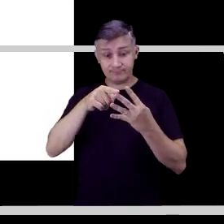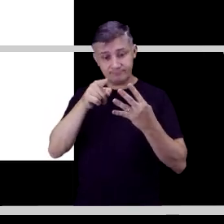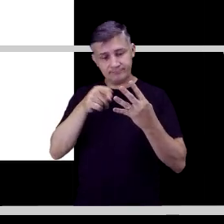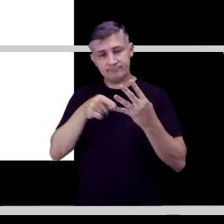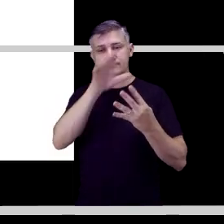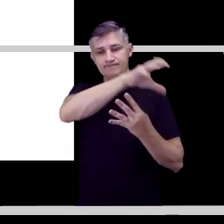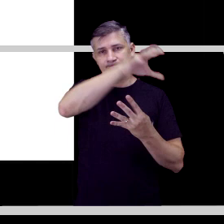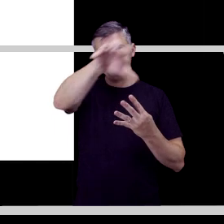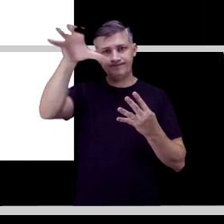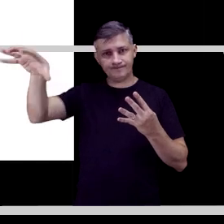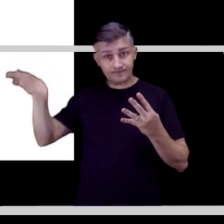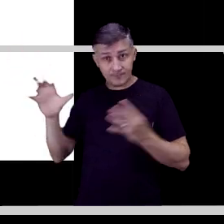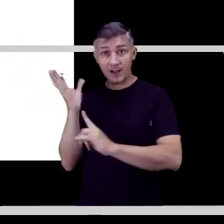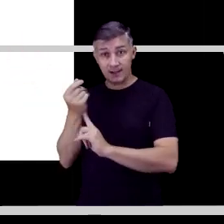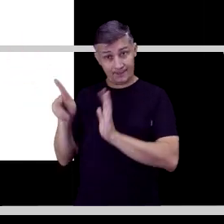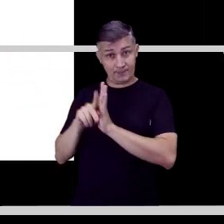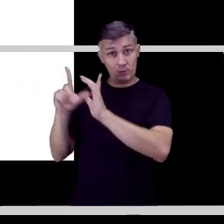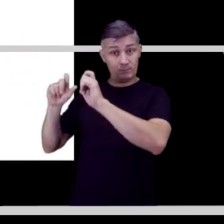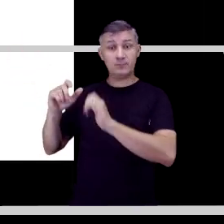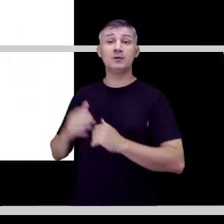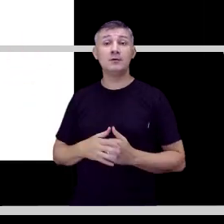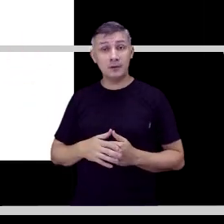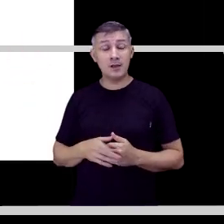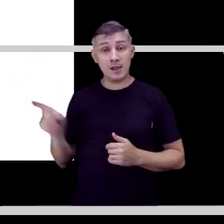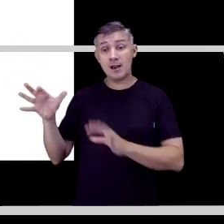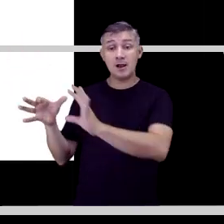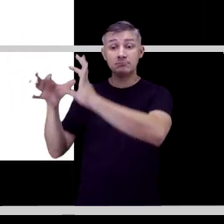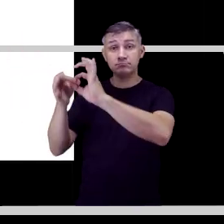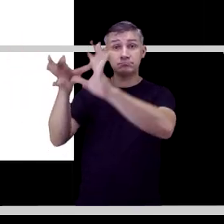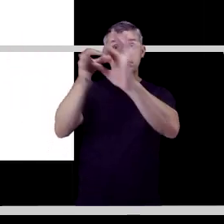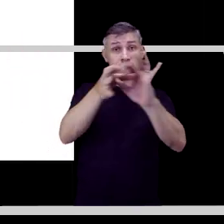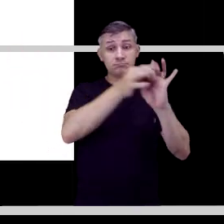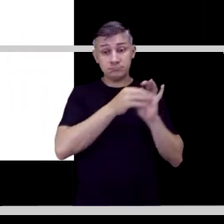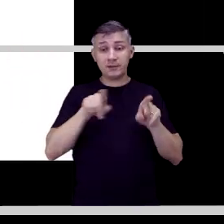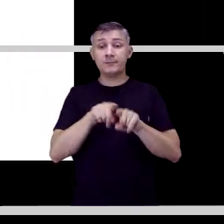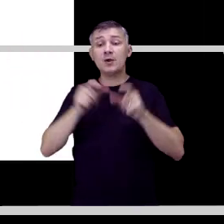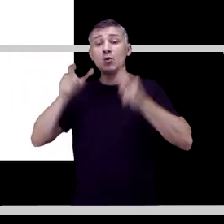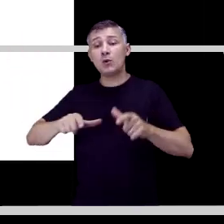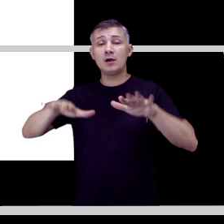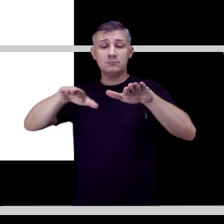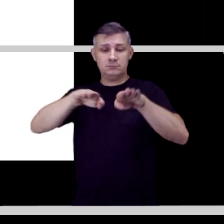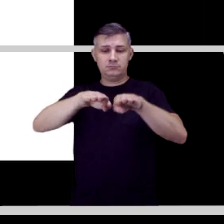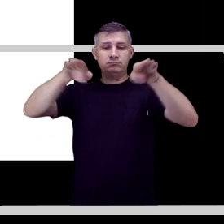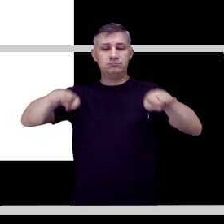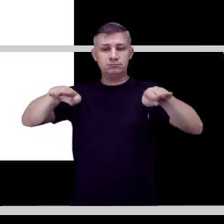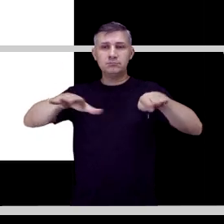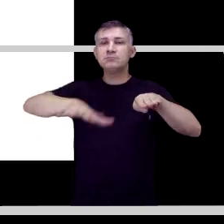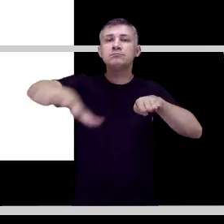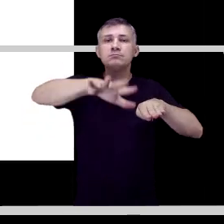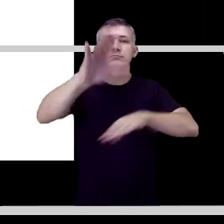4 volumes principais, cada um trazendo uma narrativa da obra da Cláudia, e entre eles uma circulação de menor